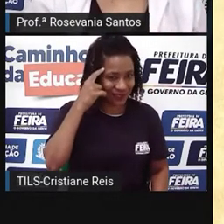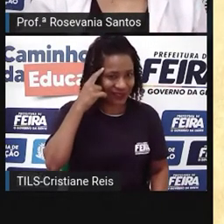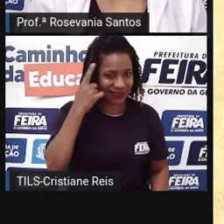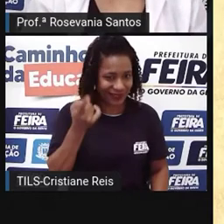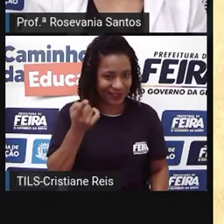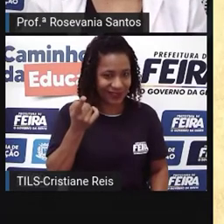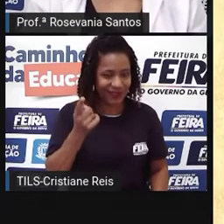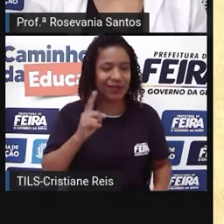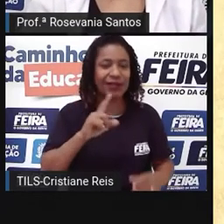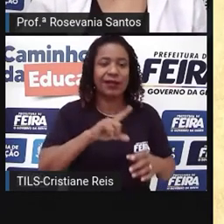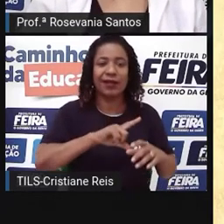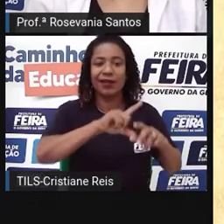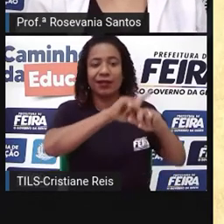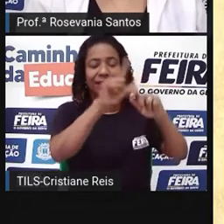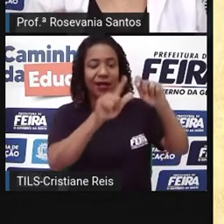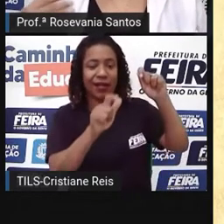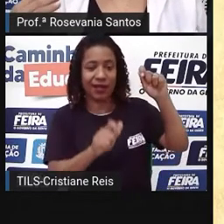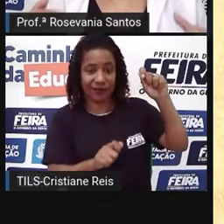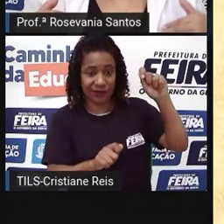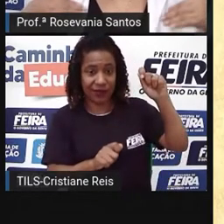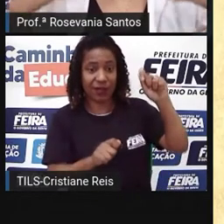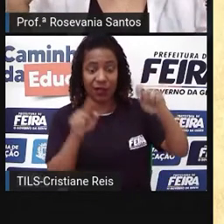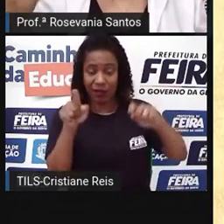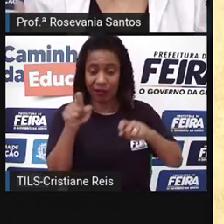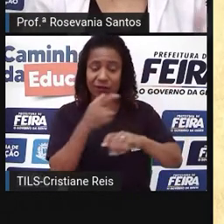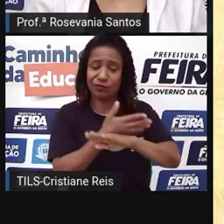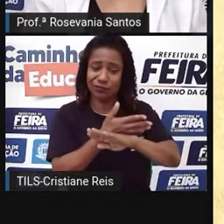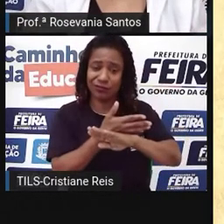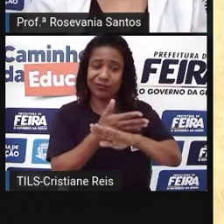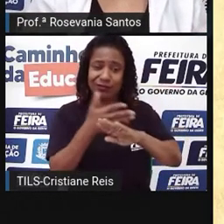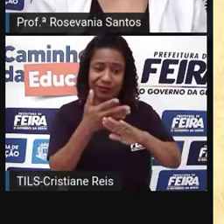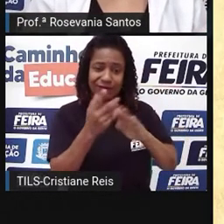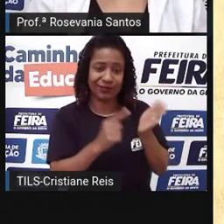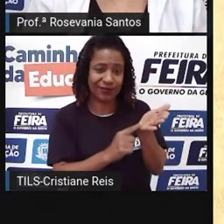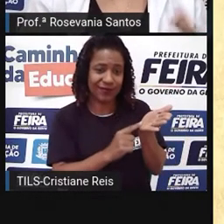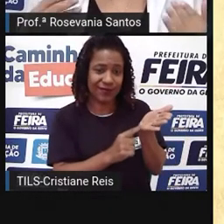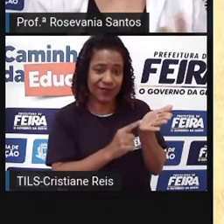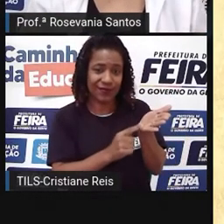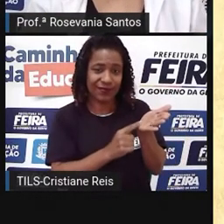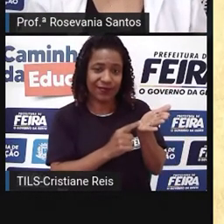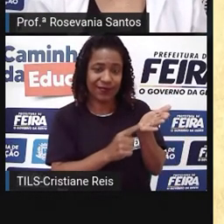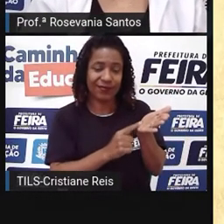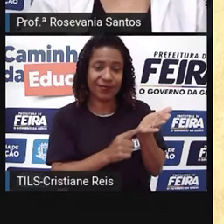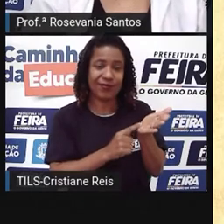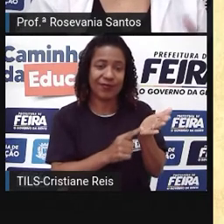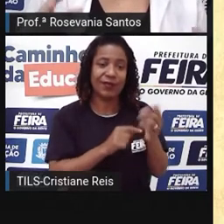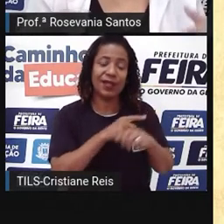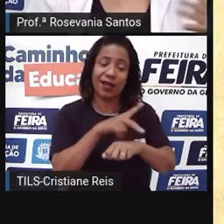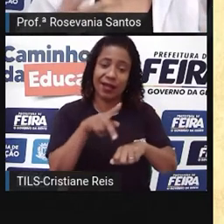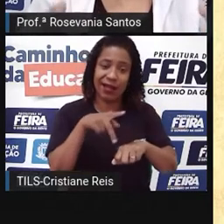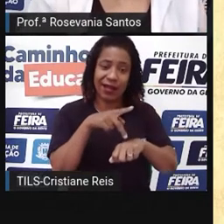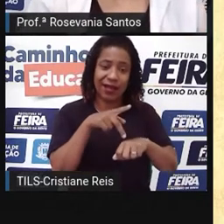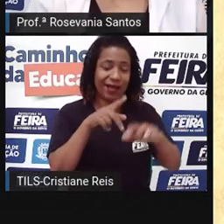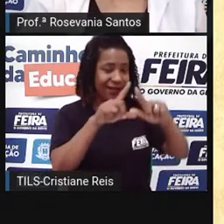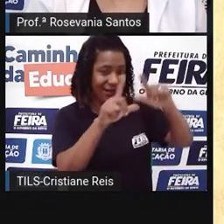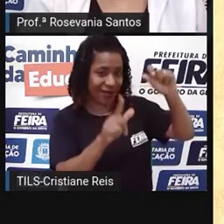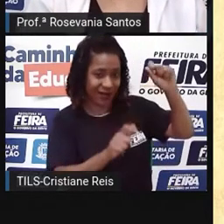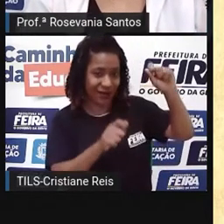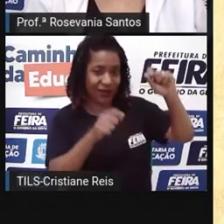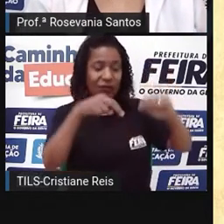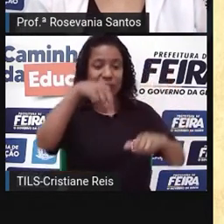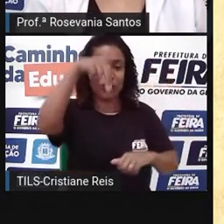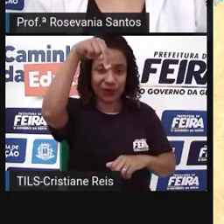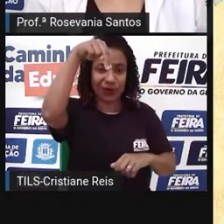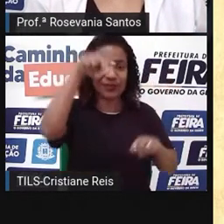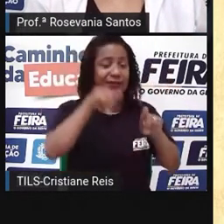na realidade não, né? A gente tem mais da África do Norte e também alguns, né, na África do Sul, por conta do próprio processo,